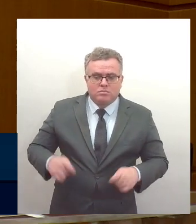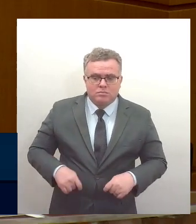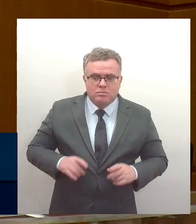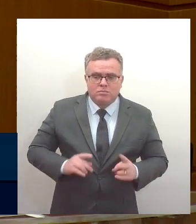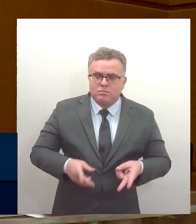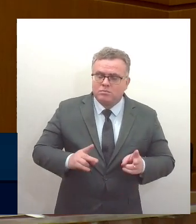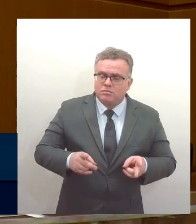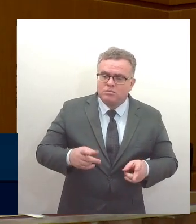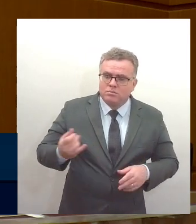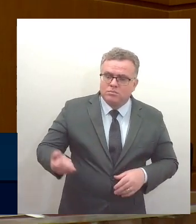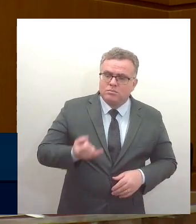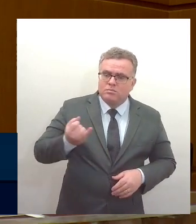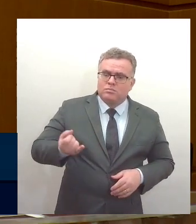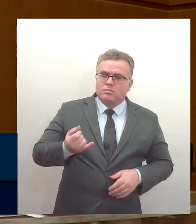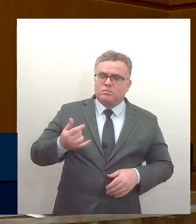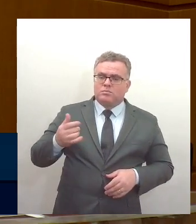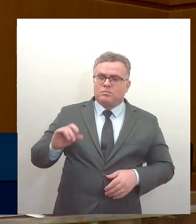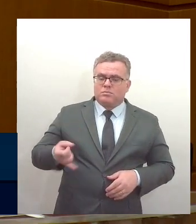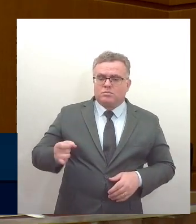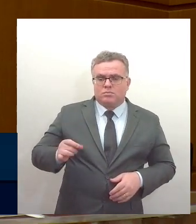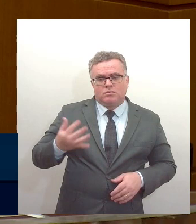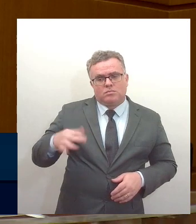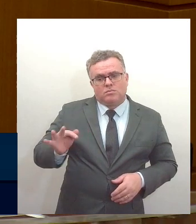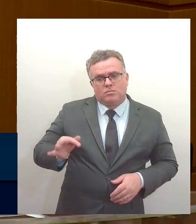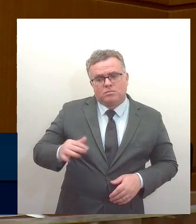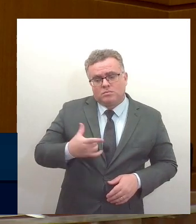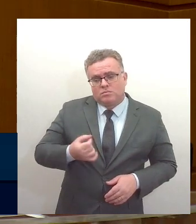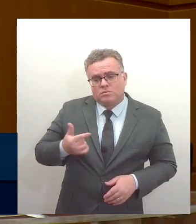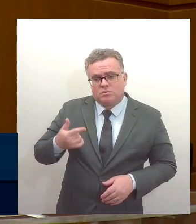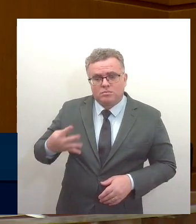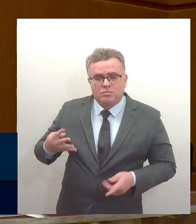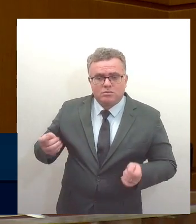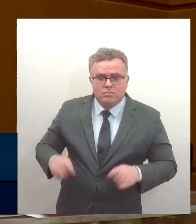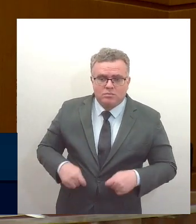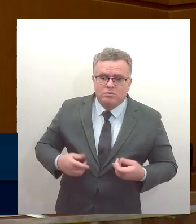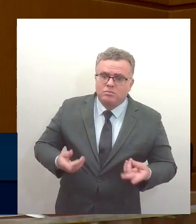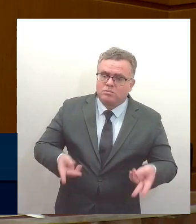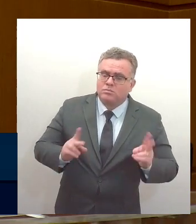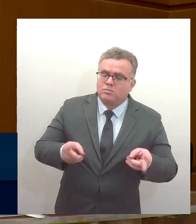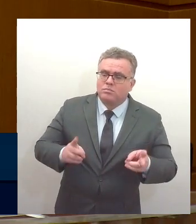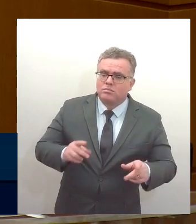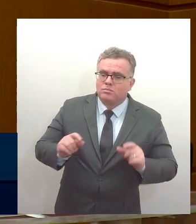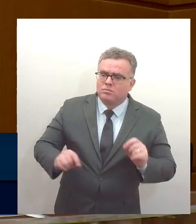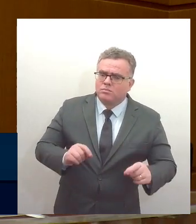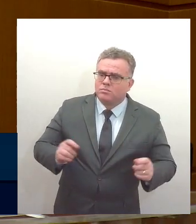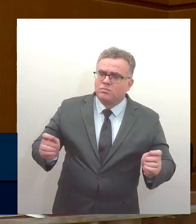de 2024, o estado de Sergipe registrou saldo positivo de